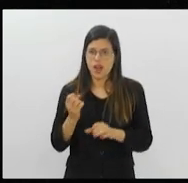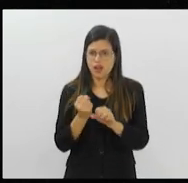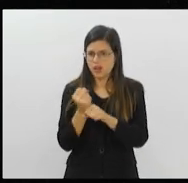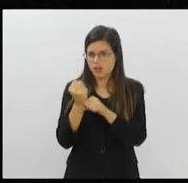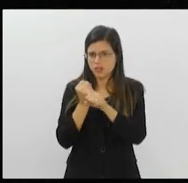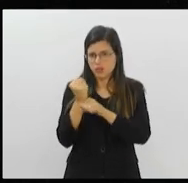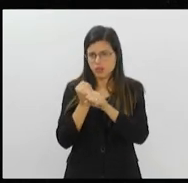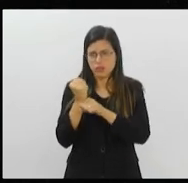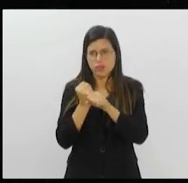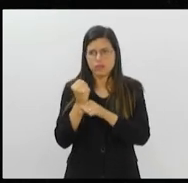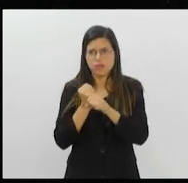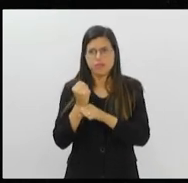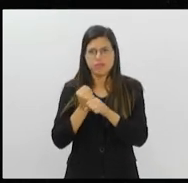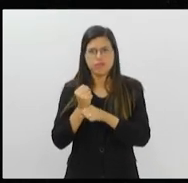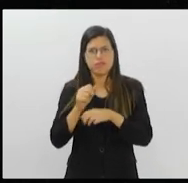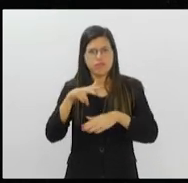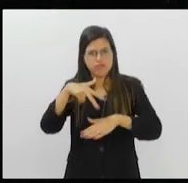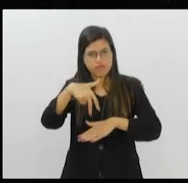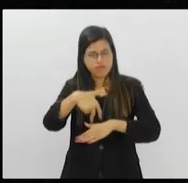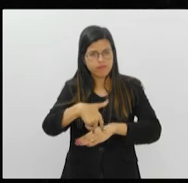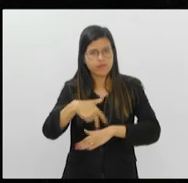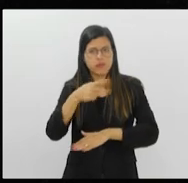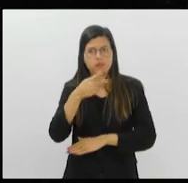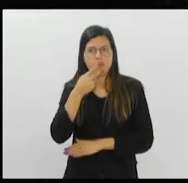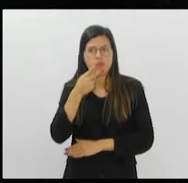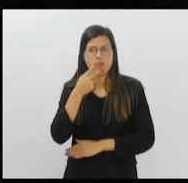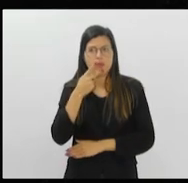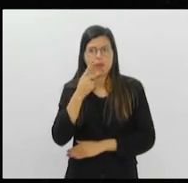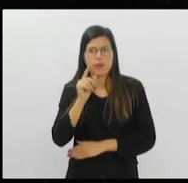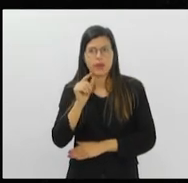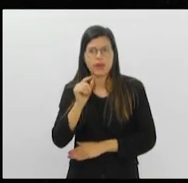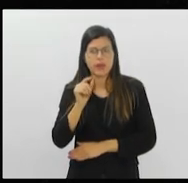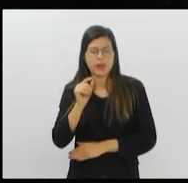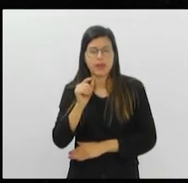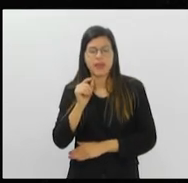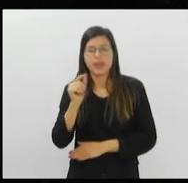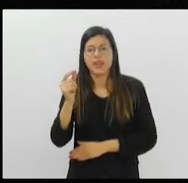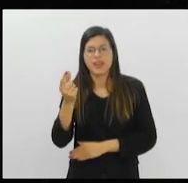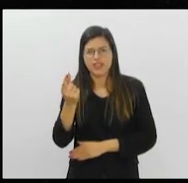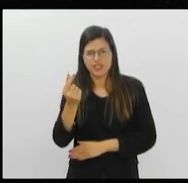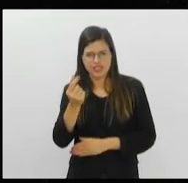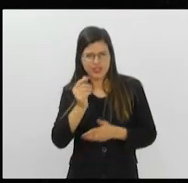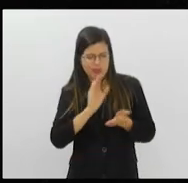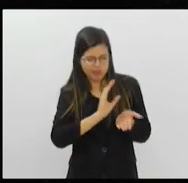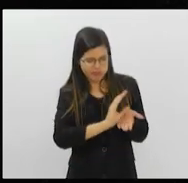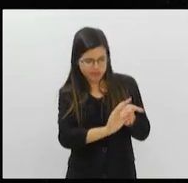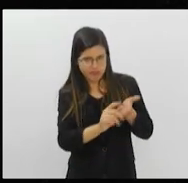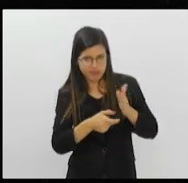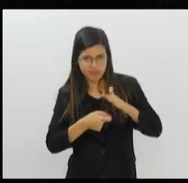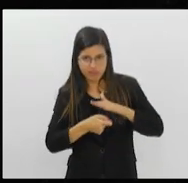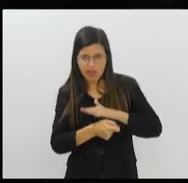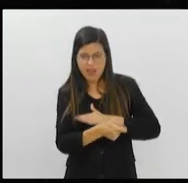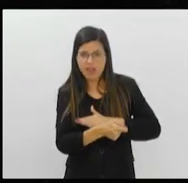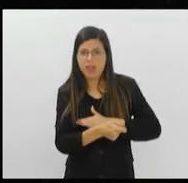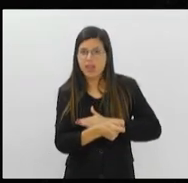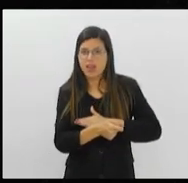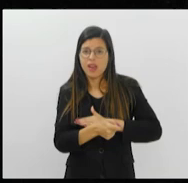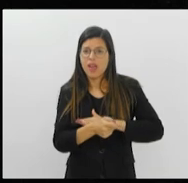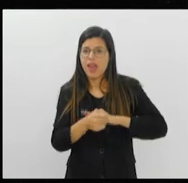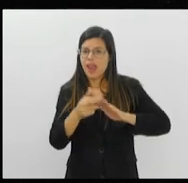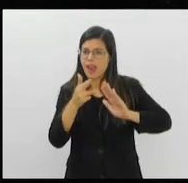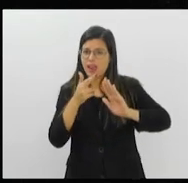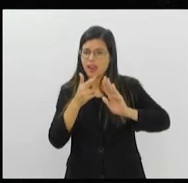que eu venho dizendo aqui que incentivo fiscal, como regra